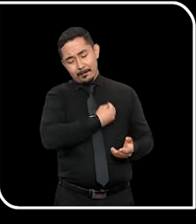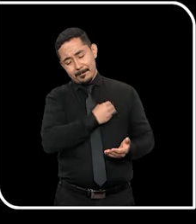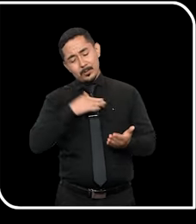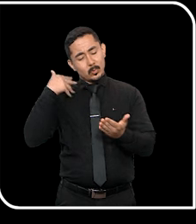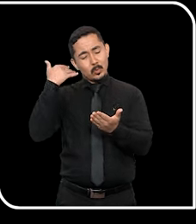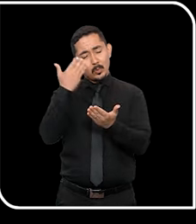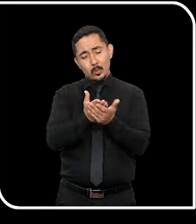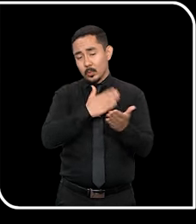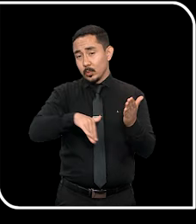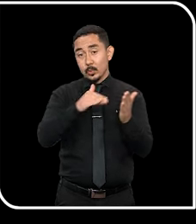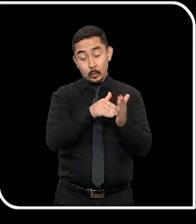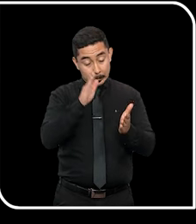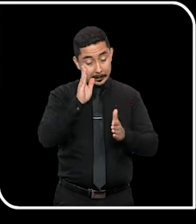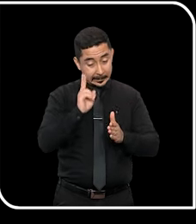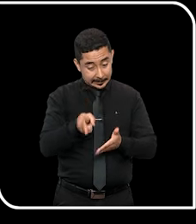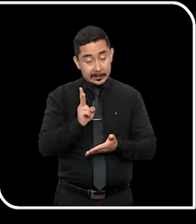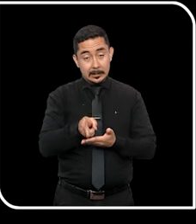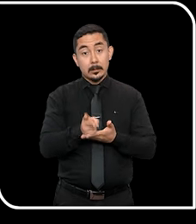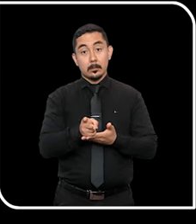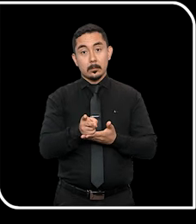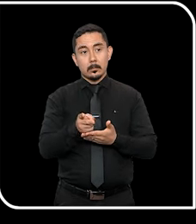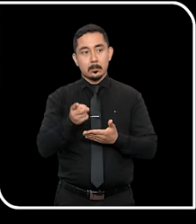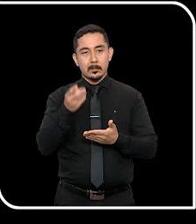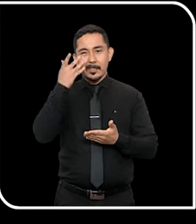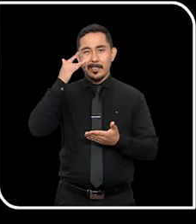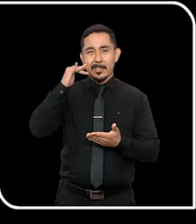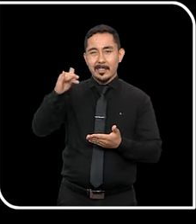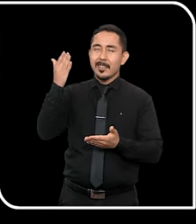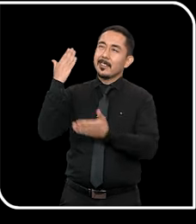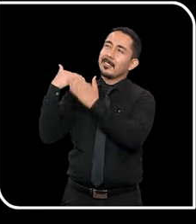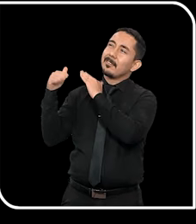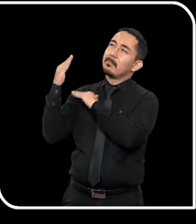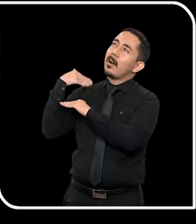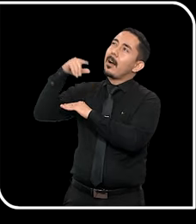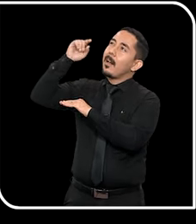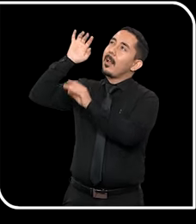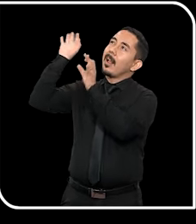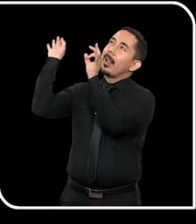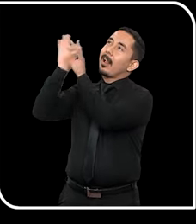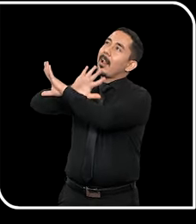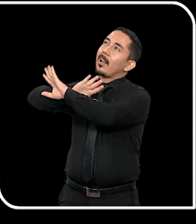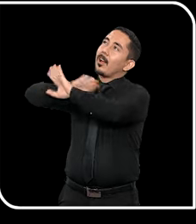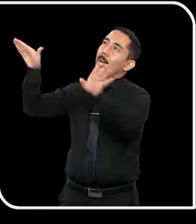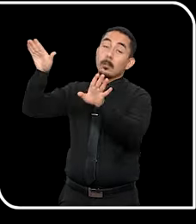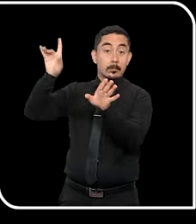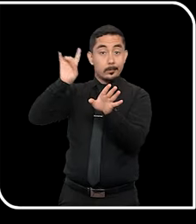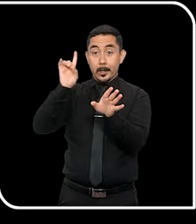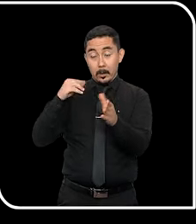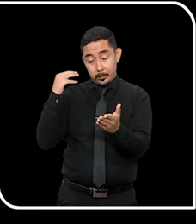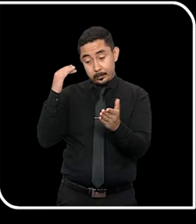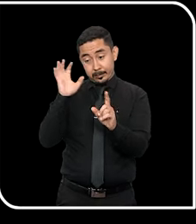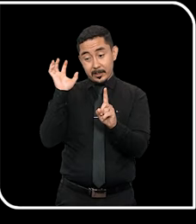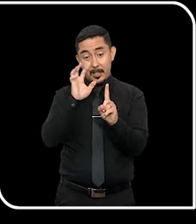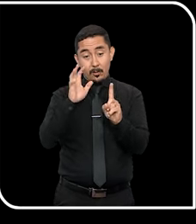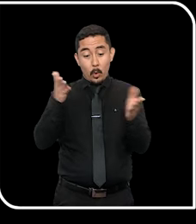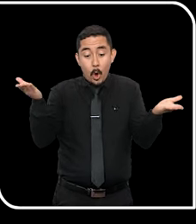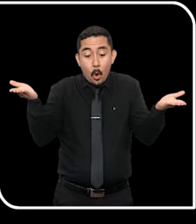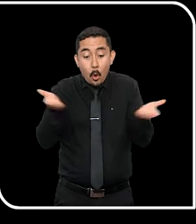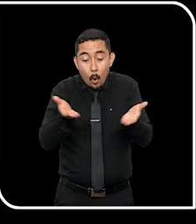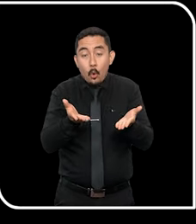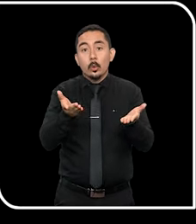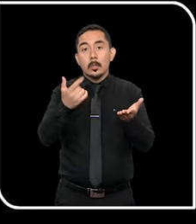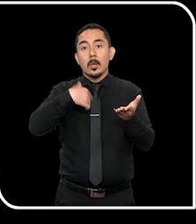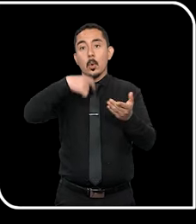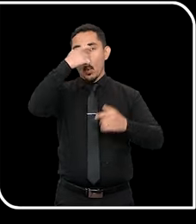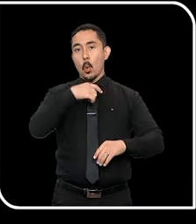e e a infância não fica só lá atrás ela nos acompanha por toda a vida a criança que eu fui impacta diretamente no adulto que eu